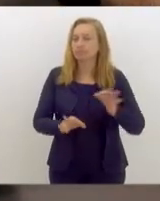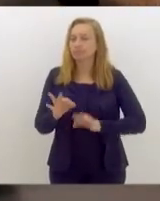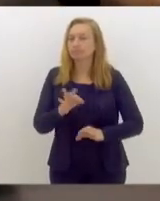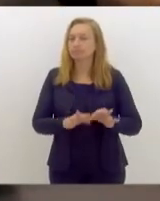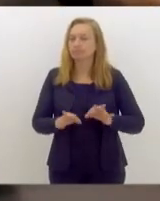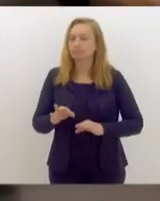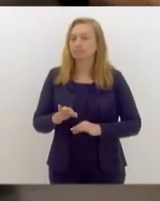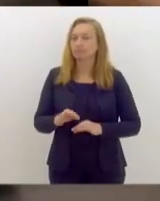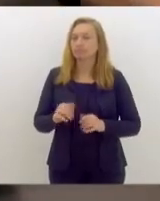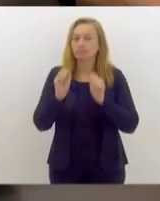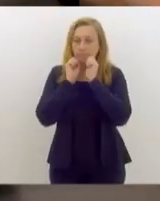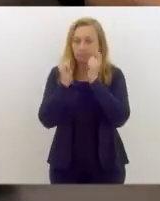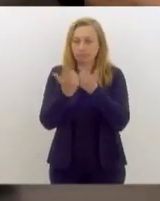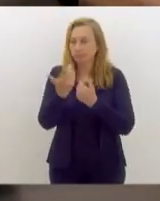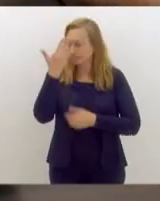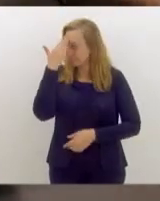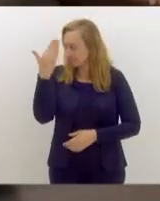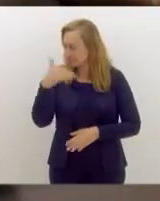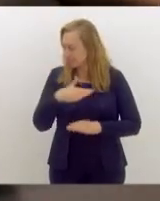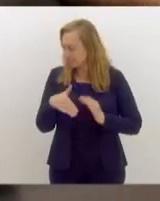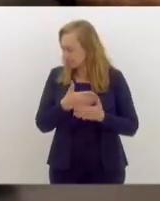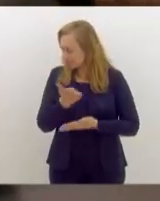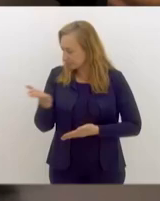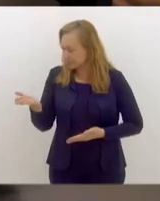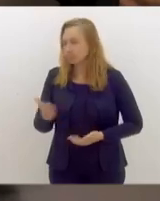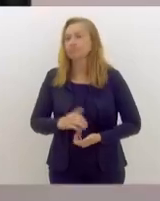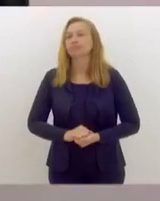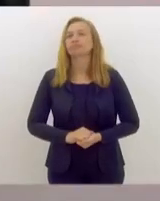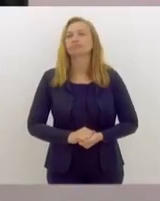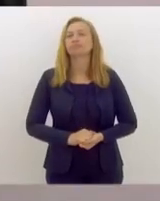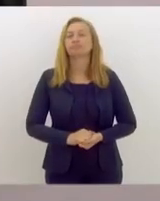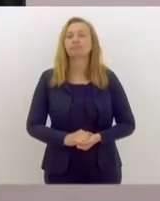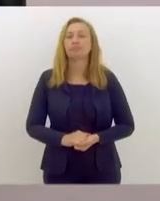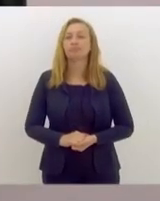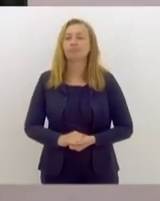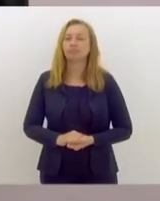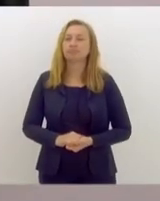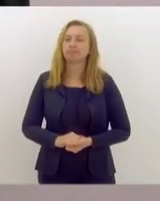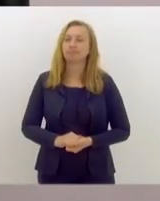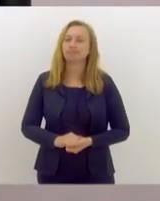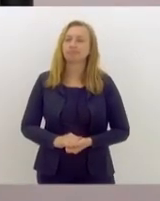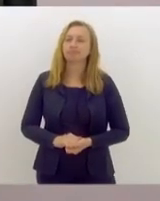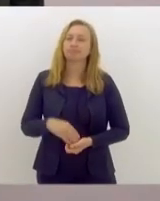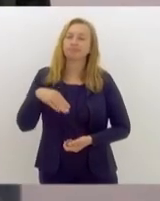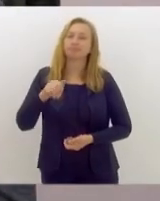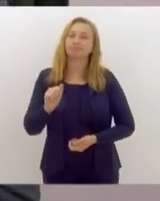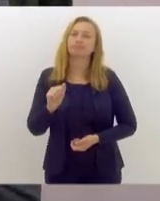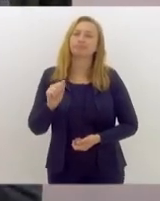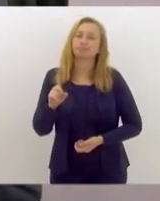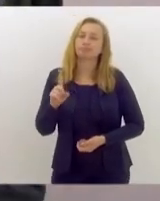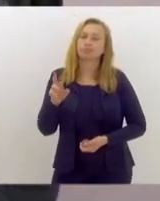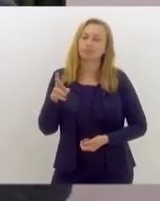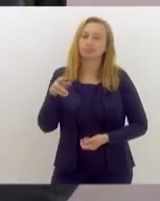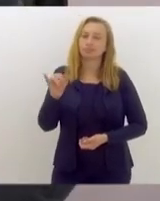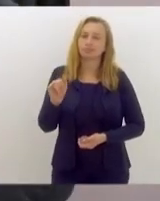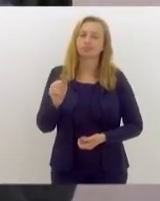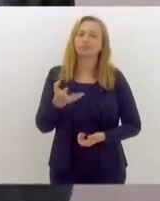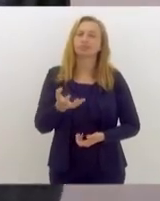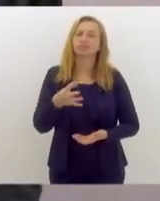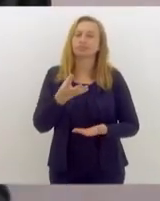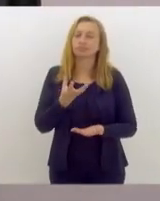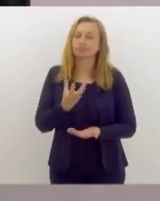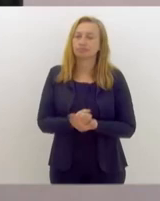na Assembleia Legislativa. Obrigado a todos. Muito obrigado. Obrigado, Madureira. Eu quero registrar